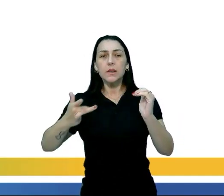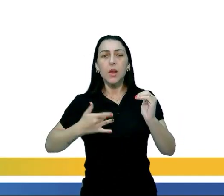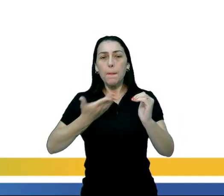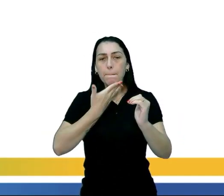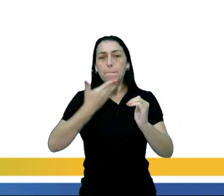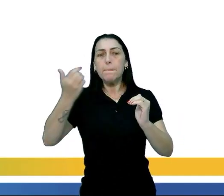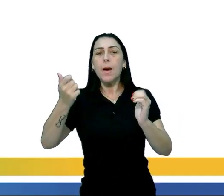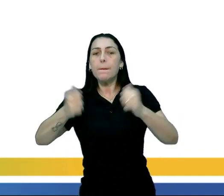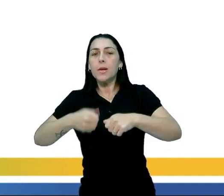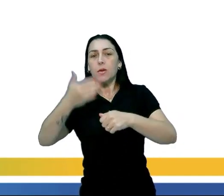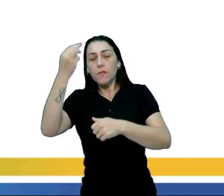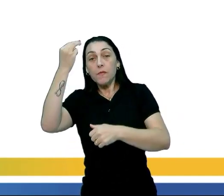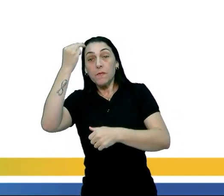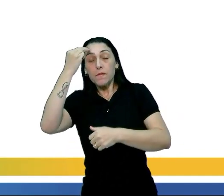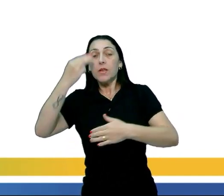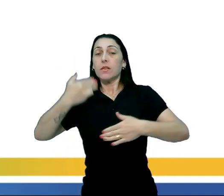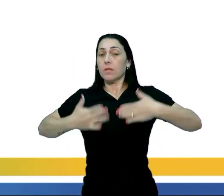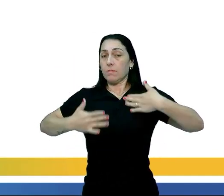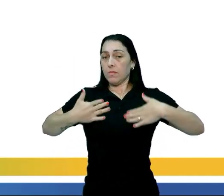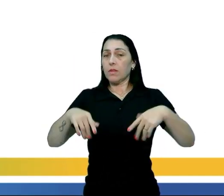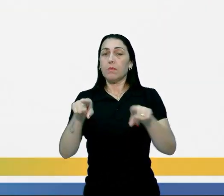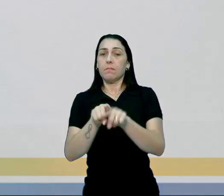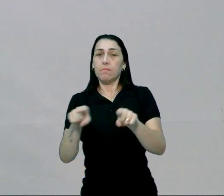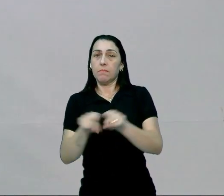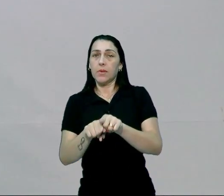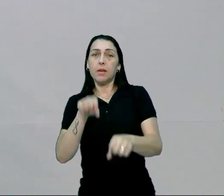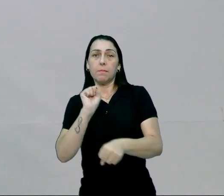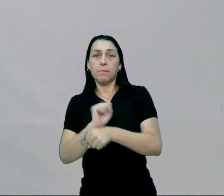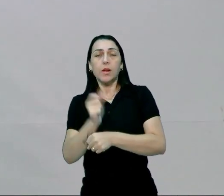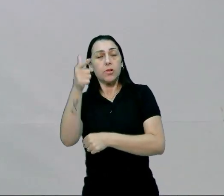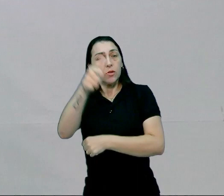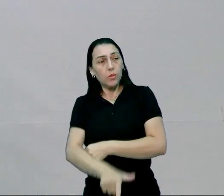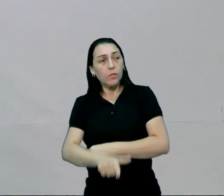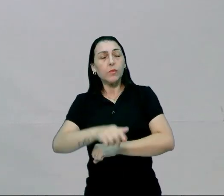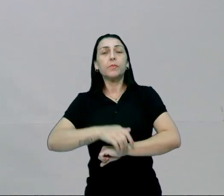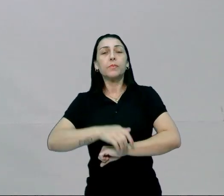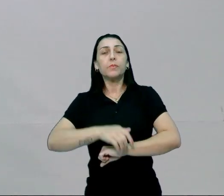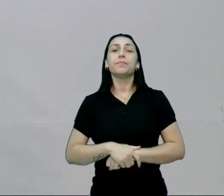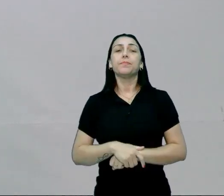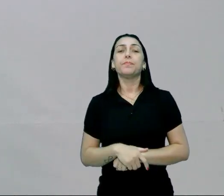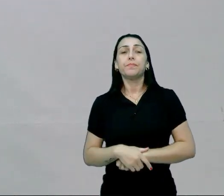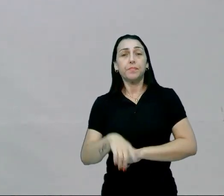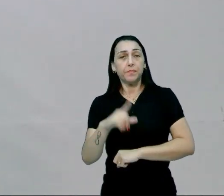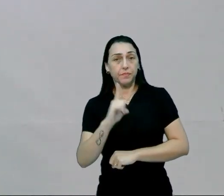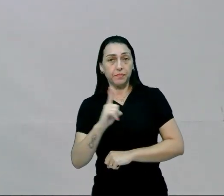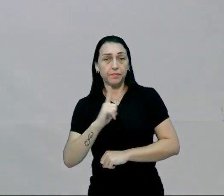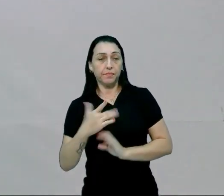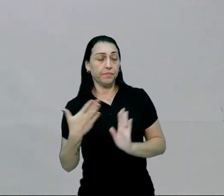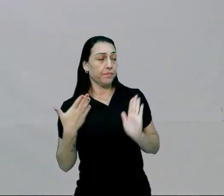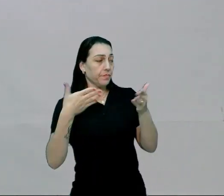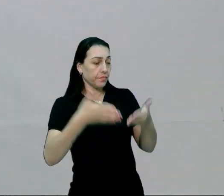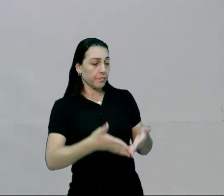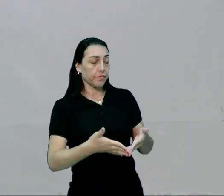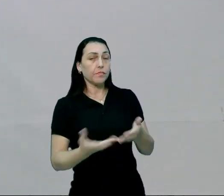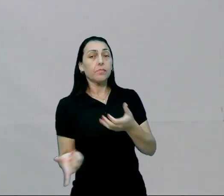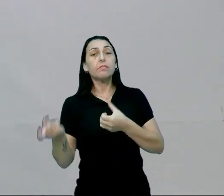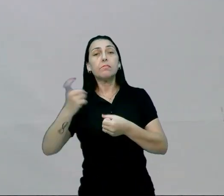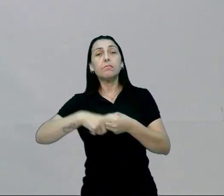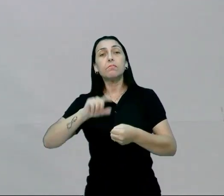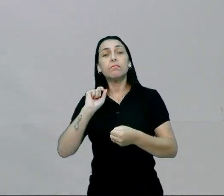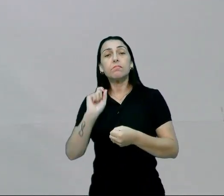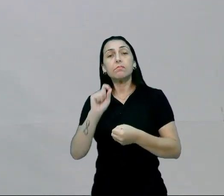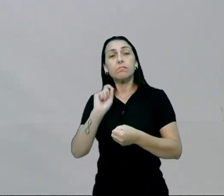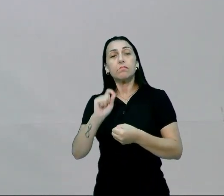ou melhorar a aptidão física mental. Então, a gente já faz aquela ressalva. Tem esse direcionamento voltado